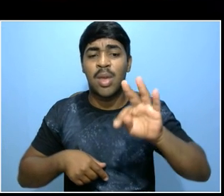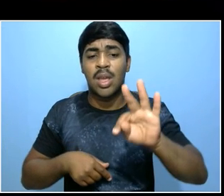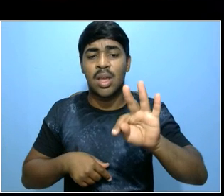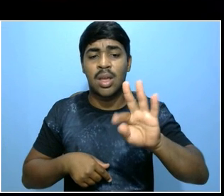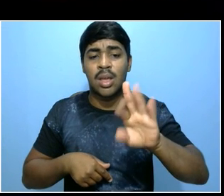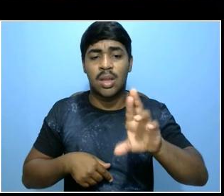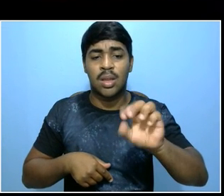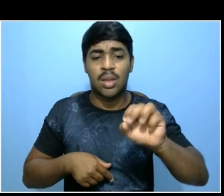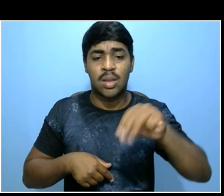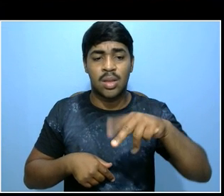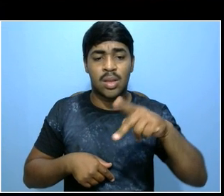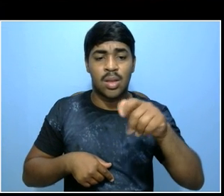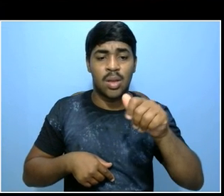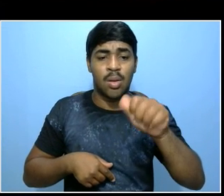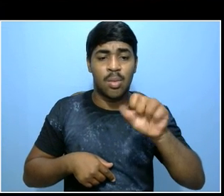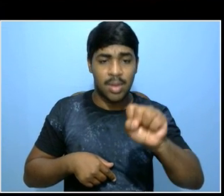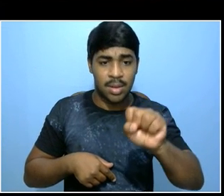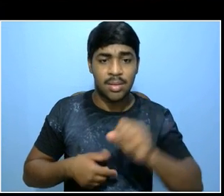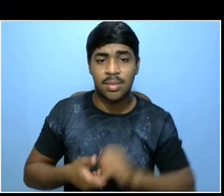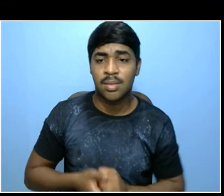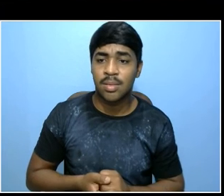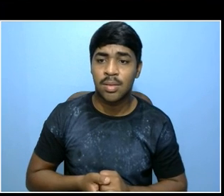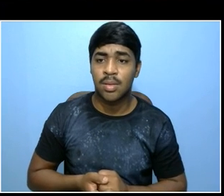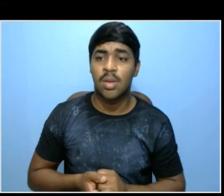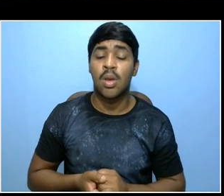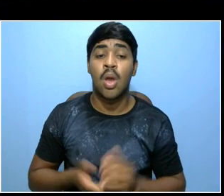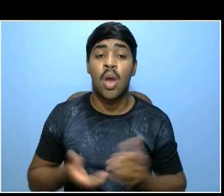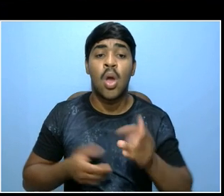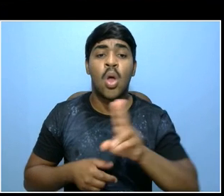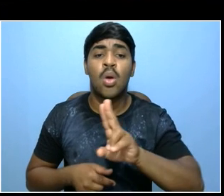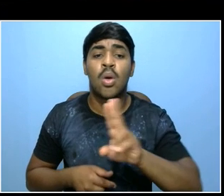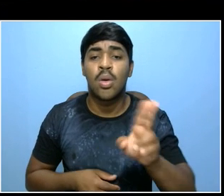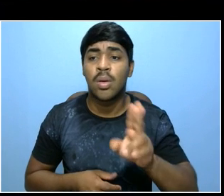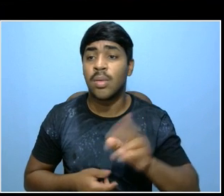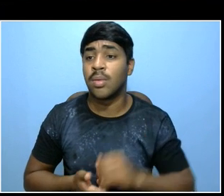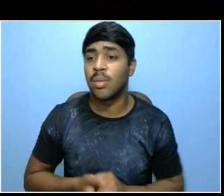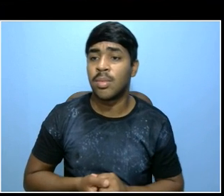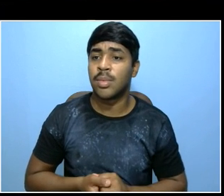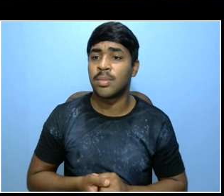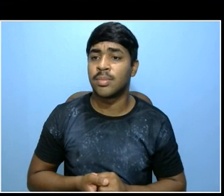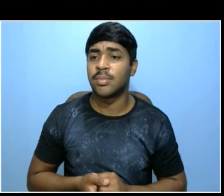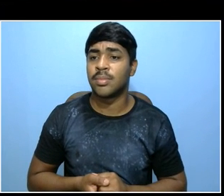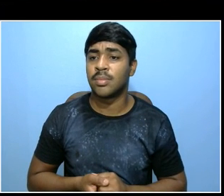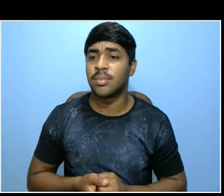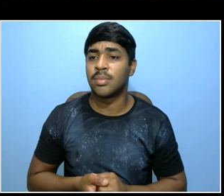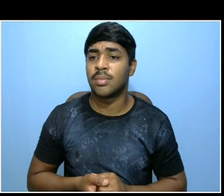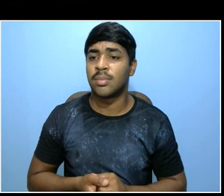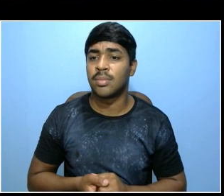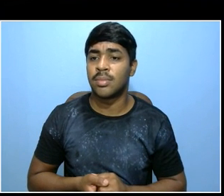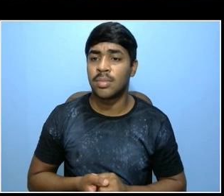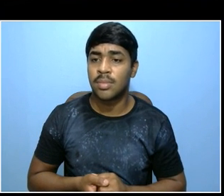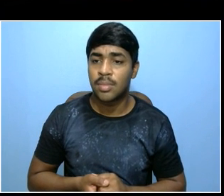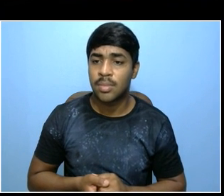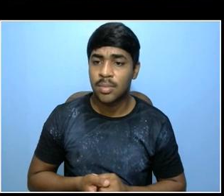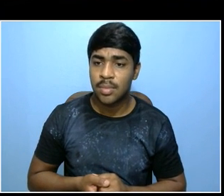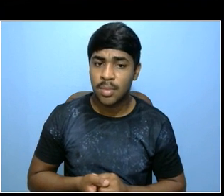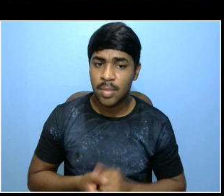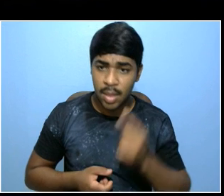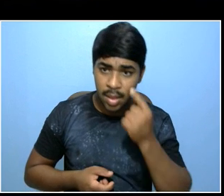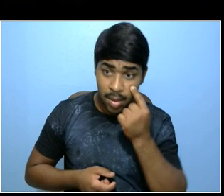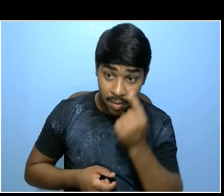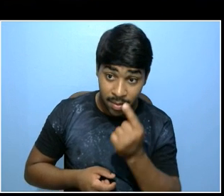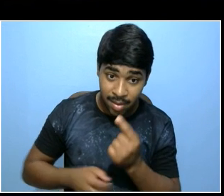ainda a gente ouve algumas pessoas falar trompa, tá? Só que o nome hoje em dia é chamado de tubas uterinas. E aqui é o ovário. Então, aqui no ovário